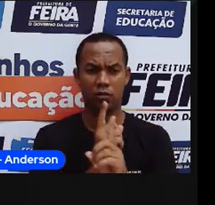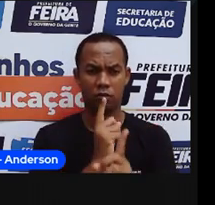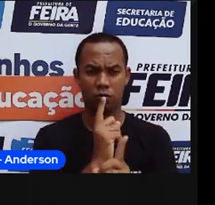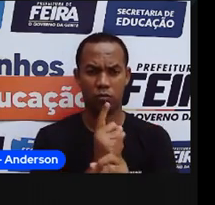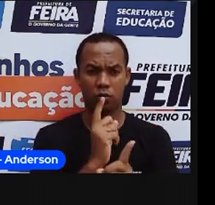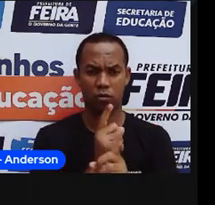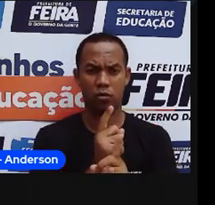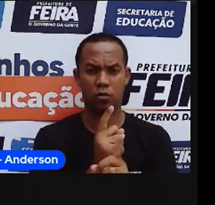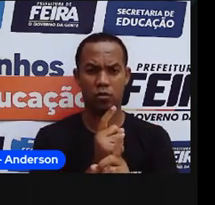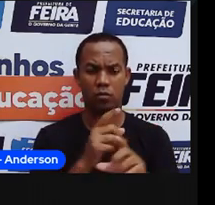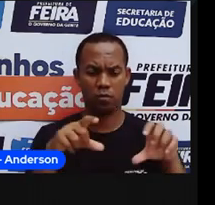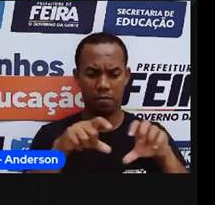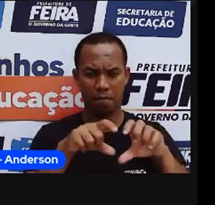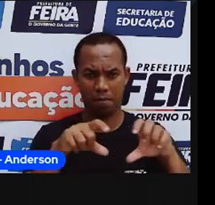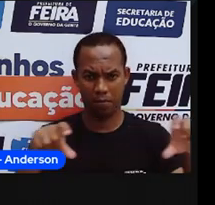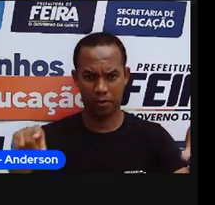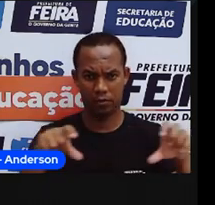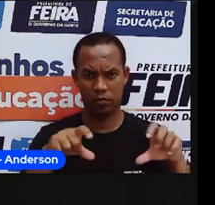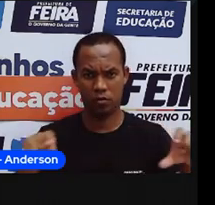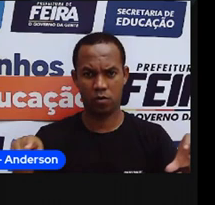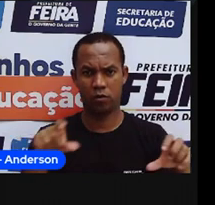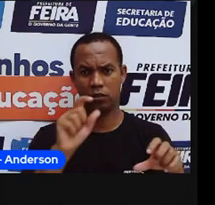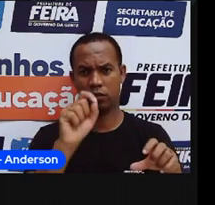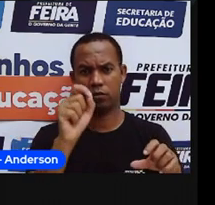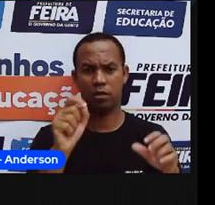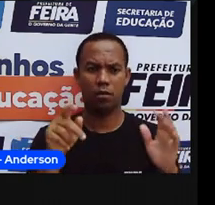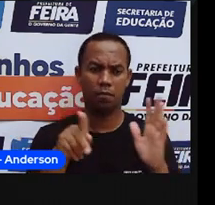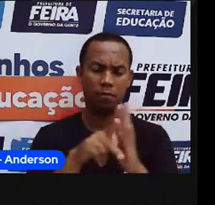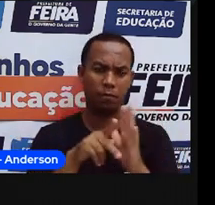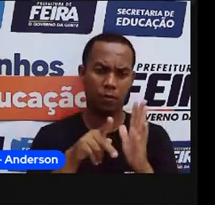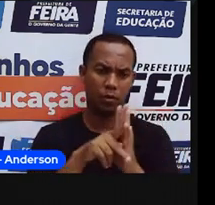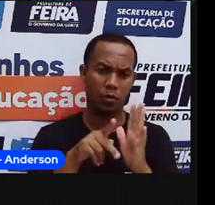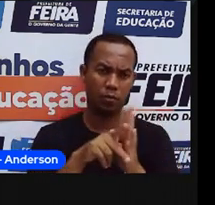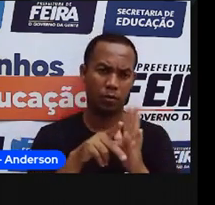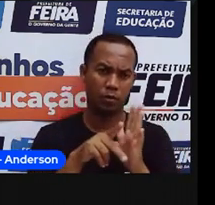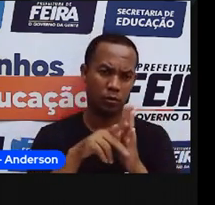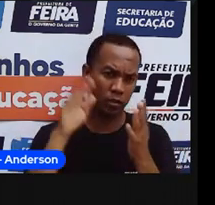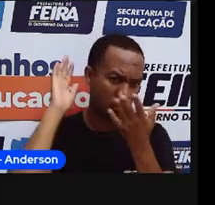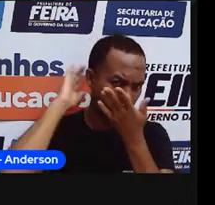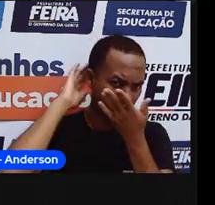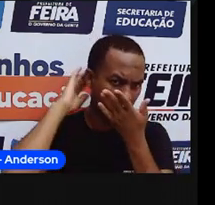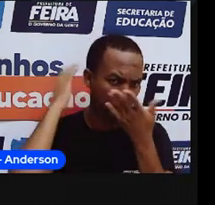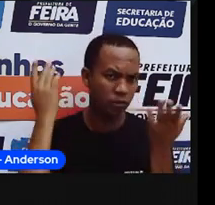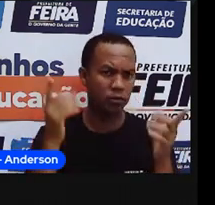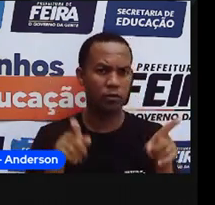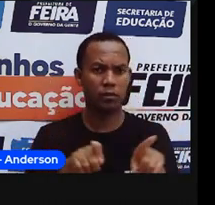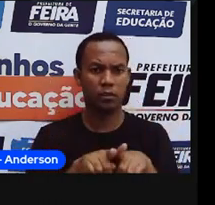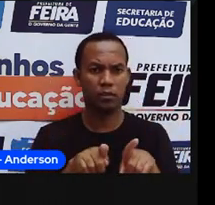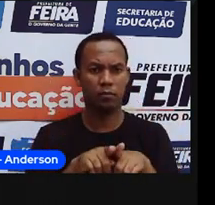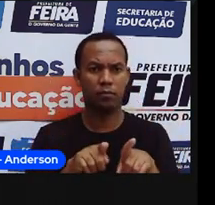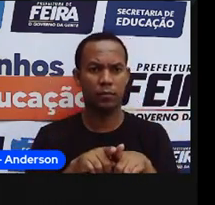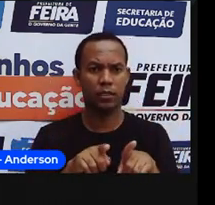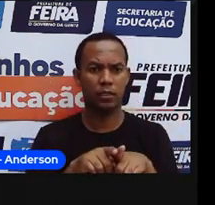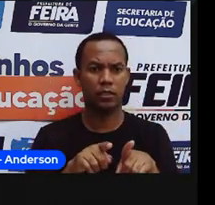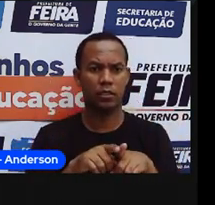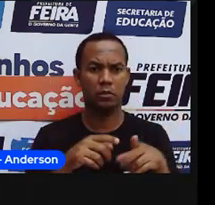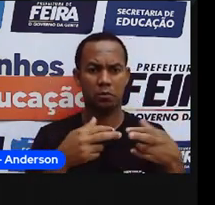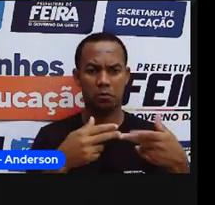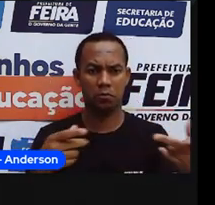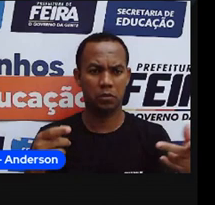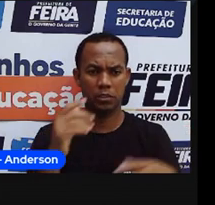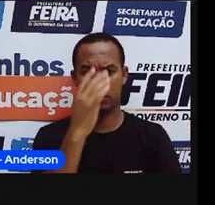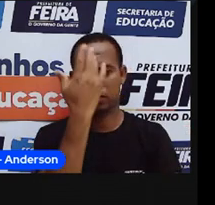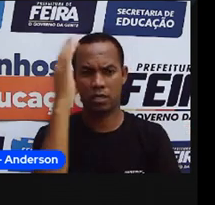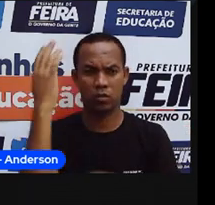base da alimentação indígena, assim como outras raízes, a caça e a pesca. Se informe um pouco mais lendo o